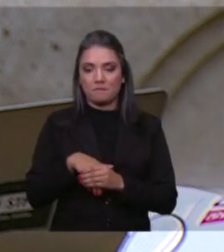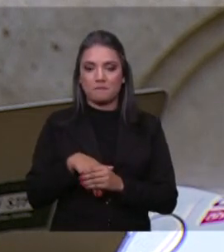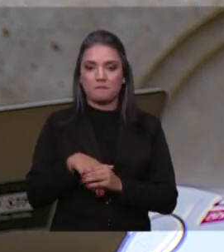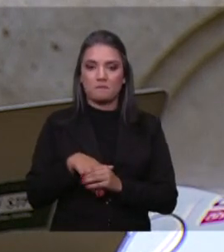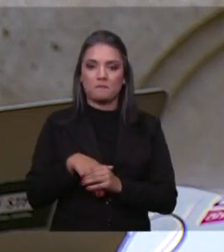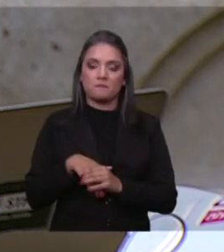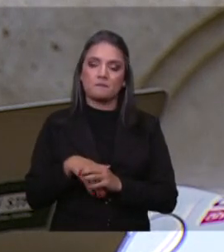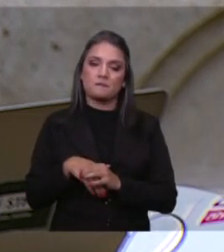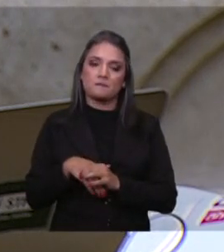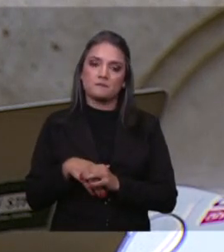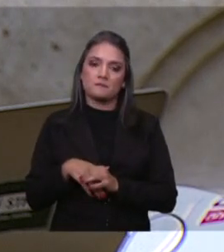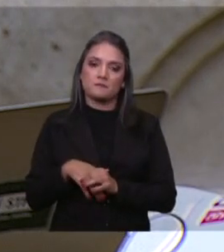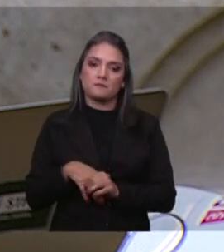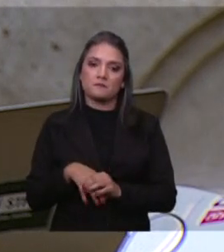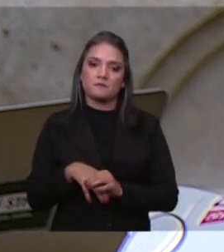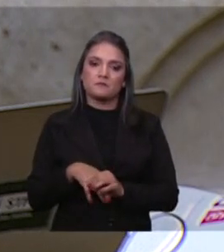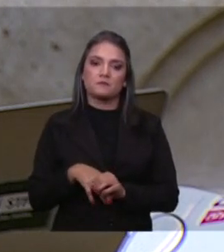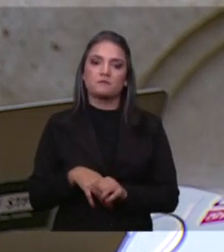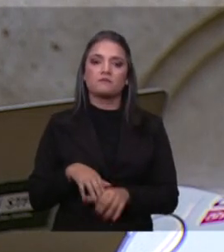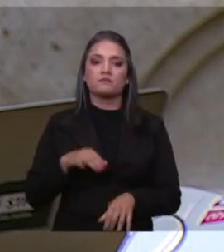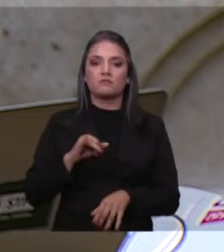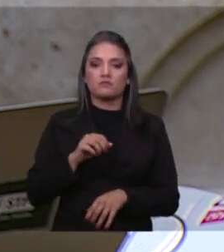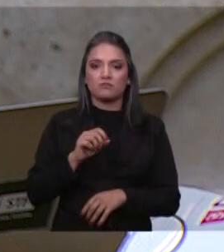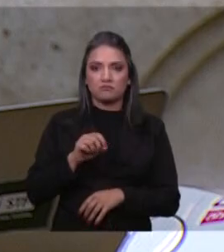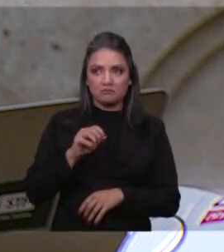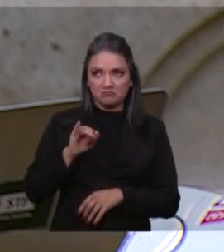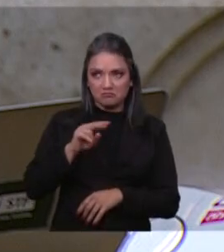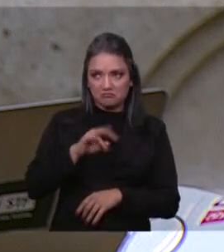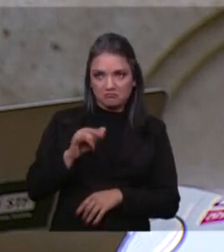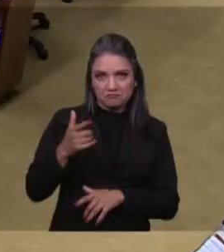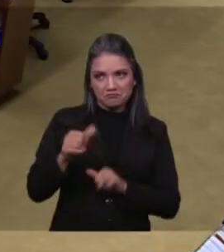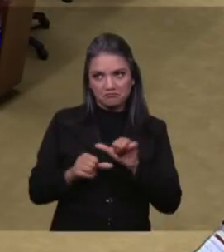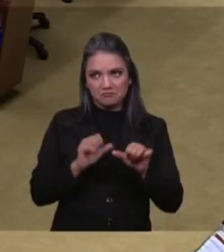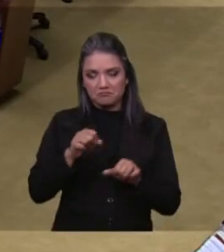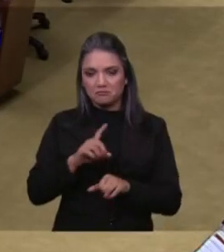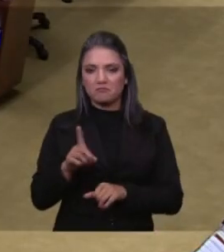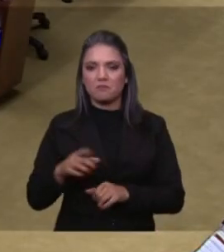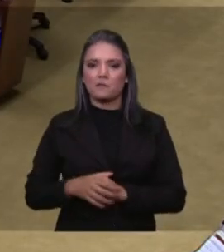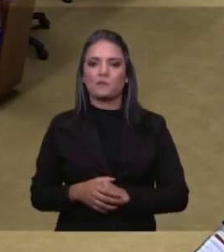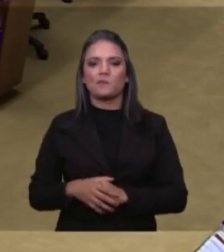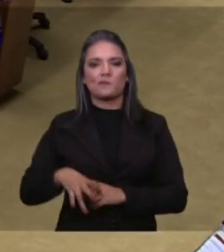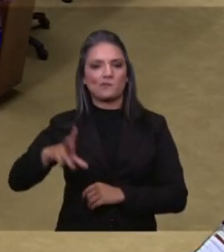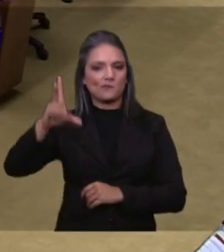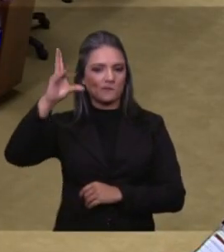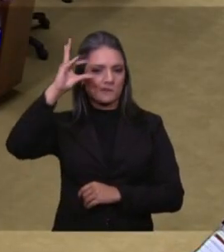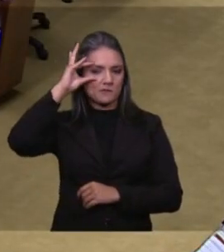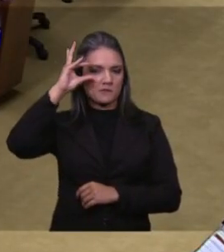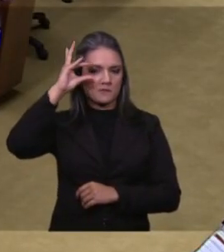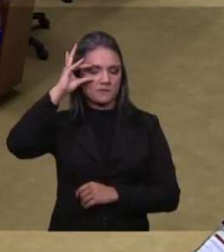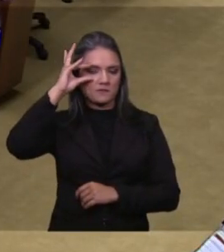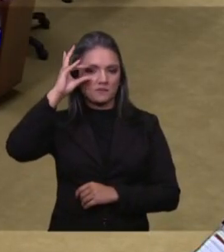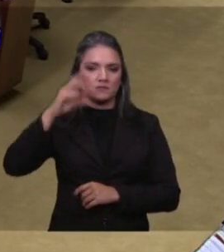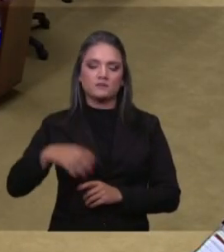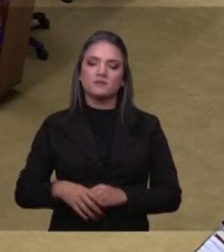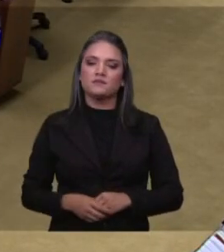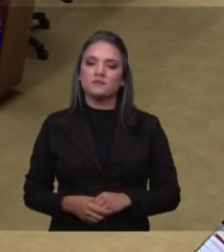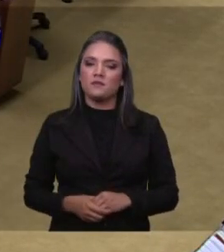não do que decidimos. Pois não, ministro. Previamente, ministro Barroso, senhor